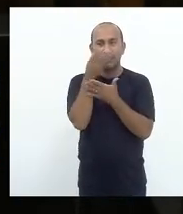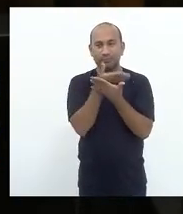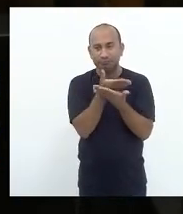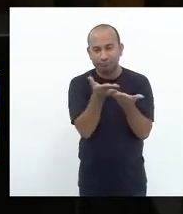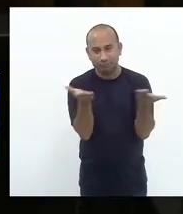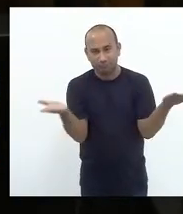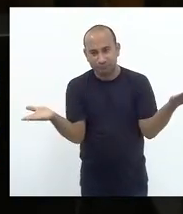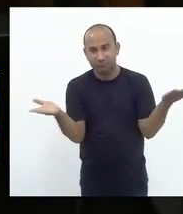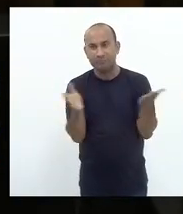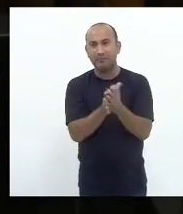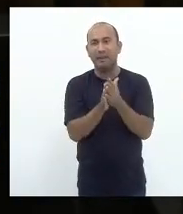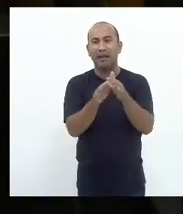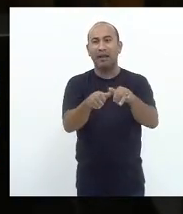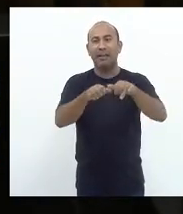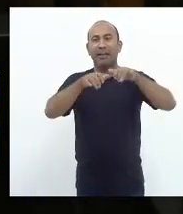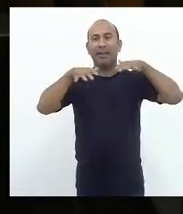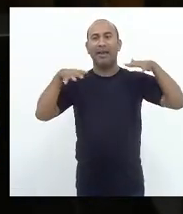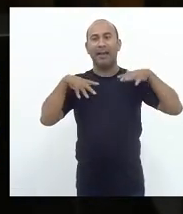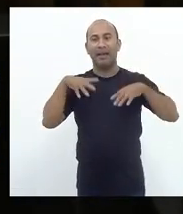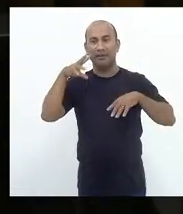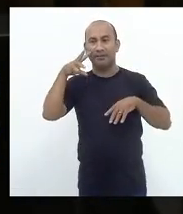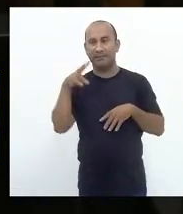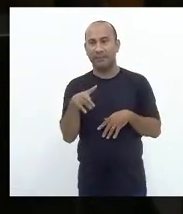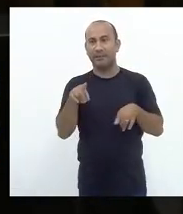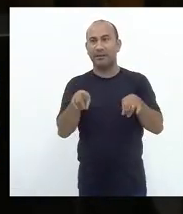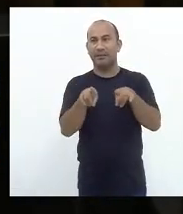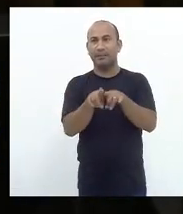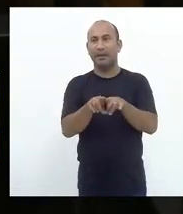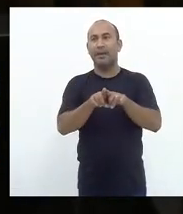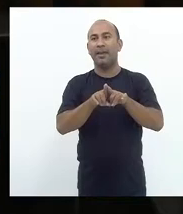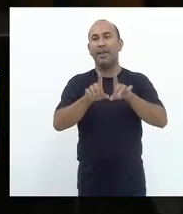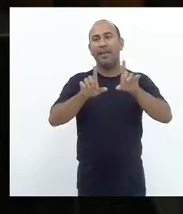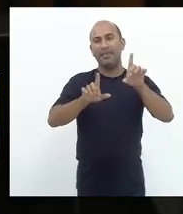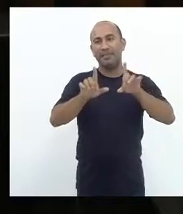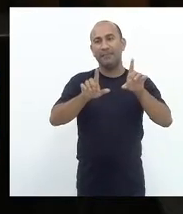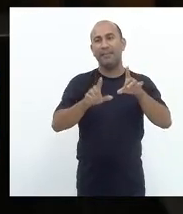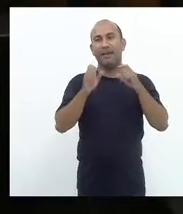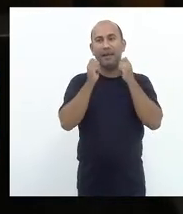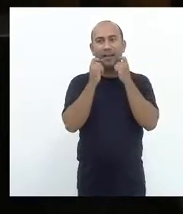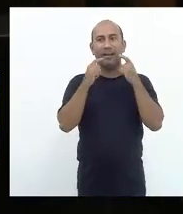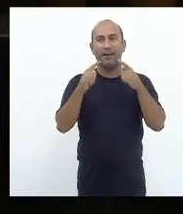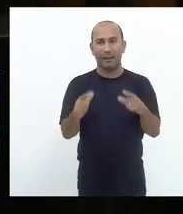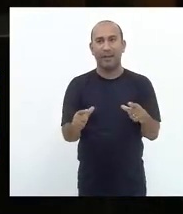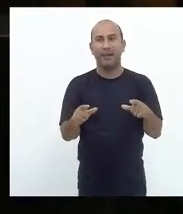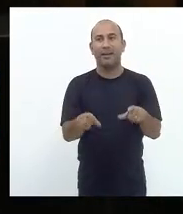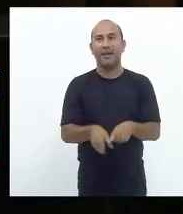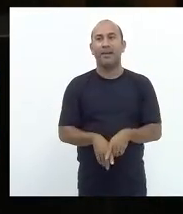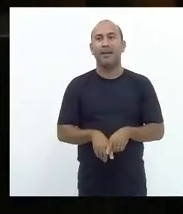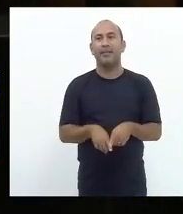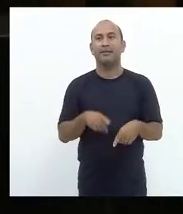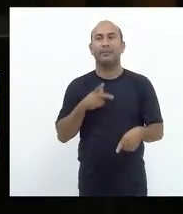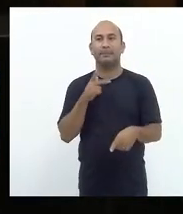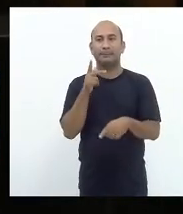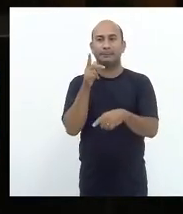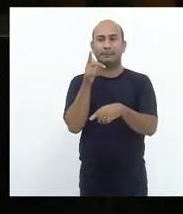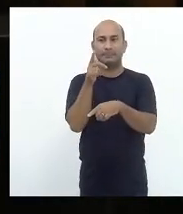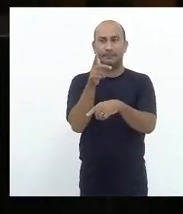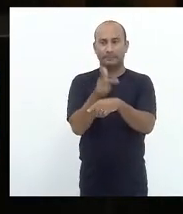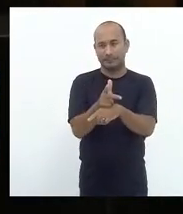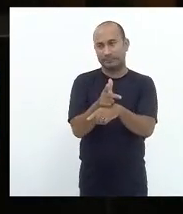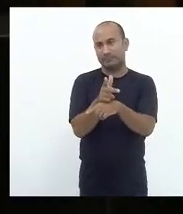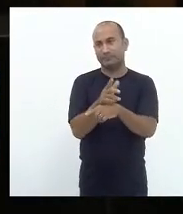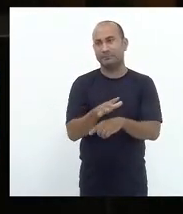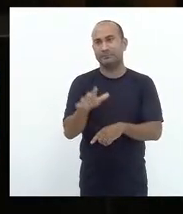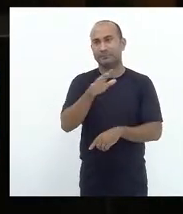aqui no plenário, que nos assiste através da TV Alerge e também através das nossas redes sociais. Eu